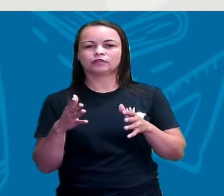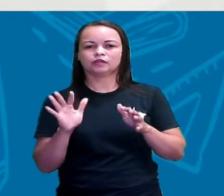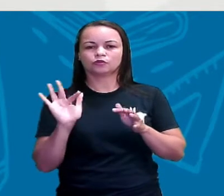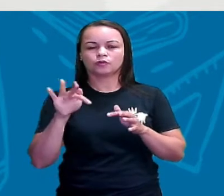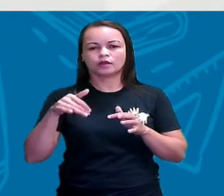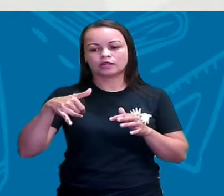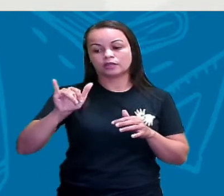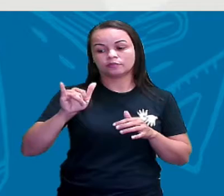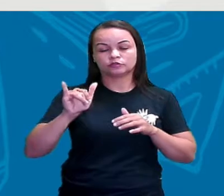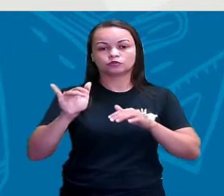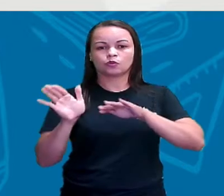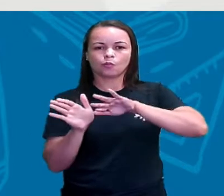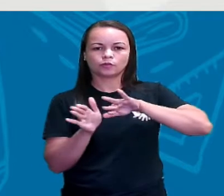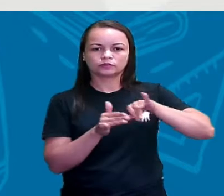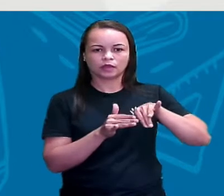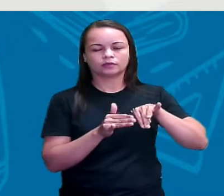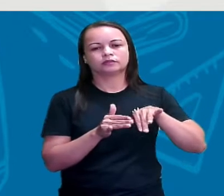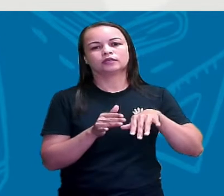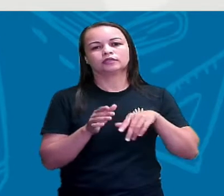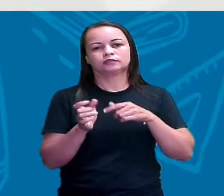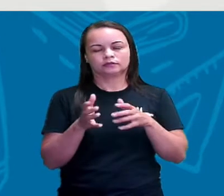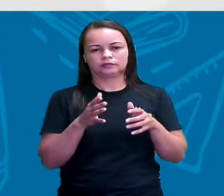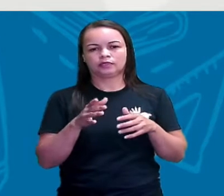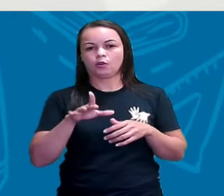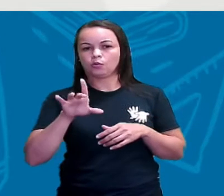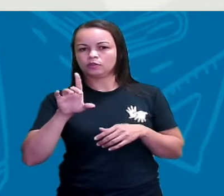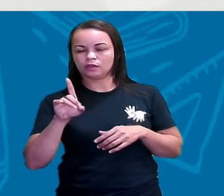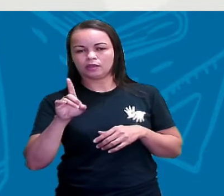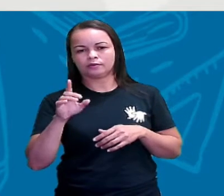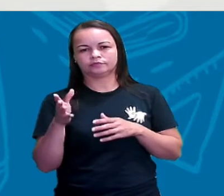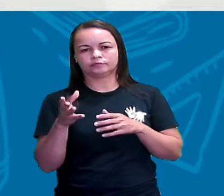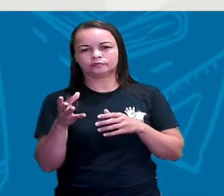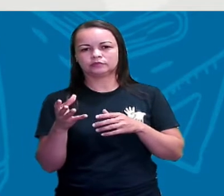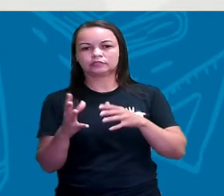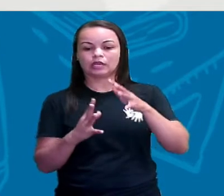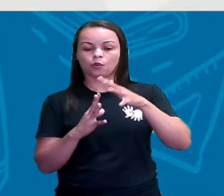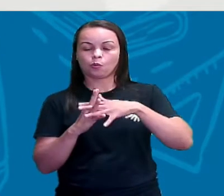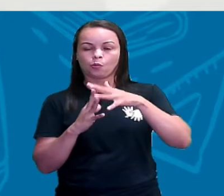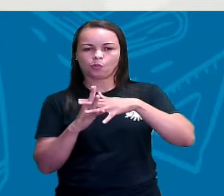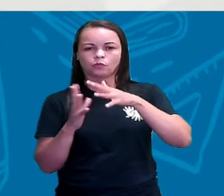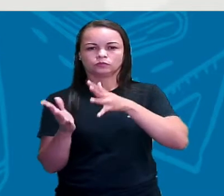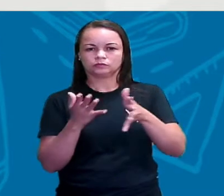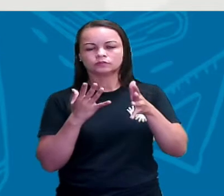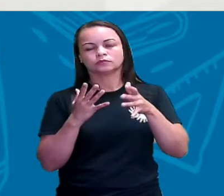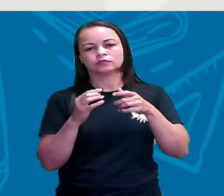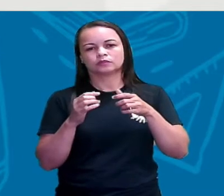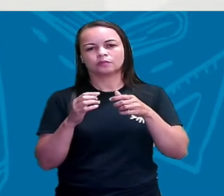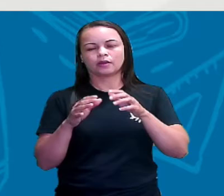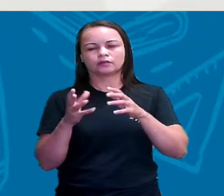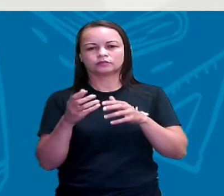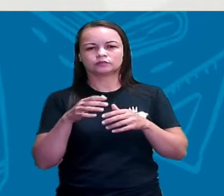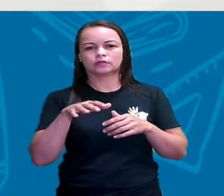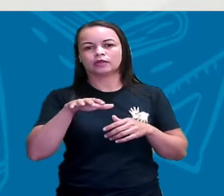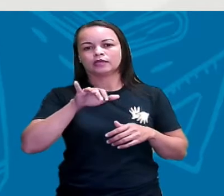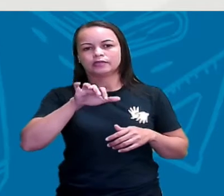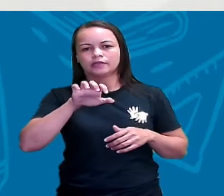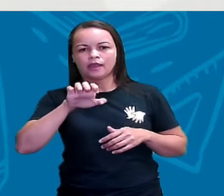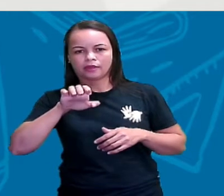a letrinha Y antes veio D, que é consoante. Retirou o Y e para o passado ficou